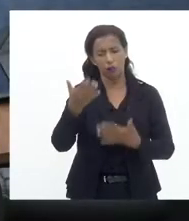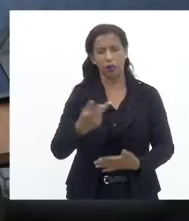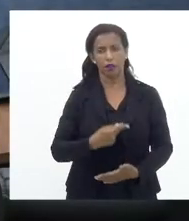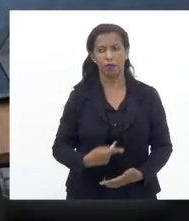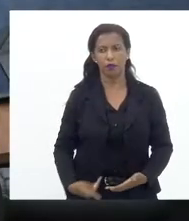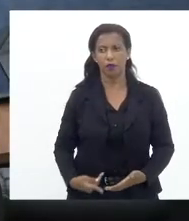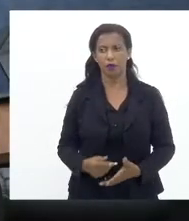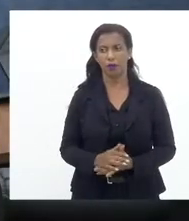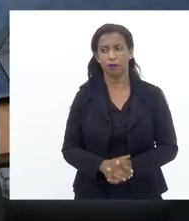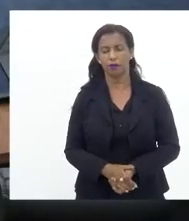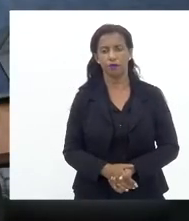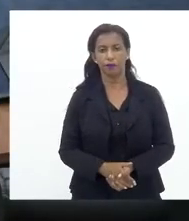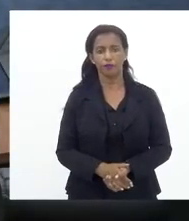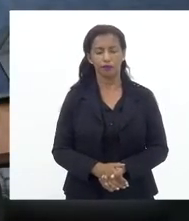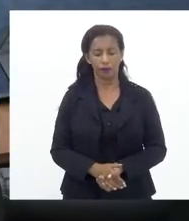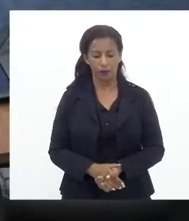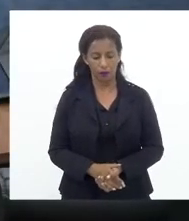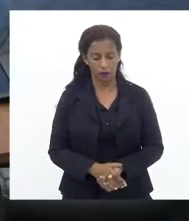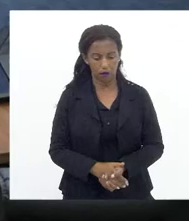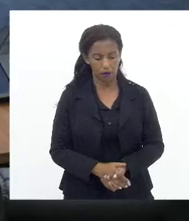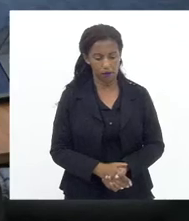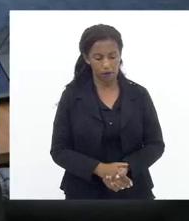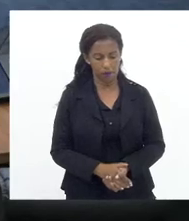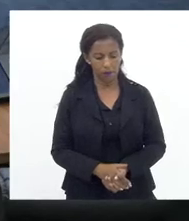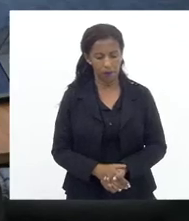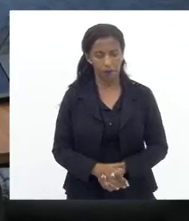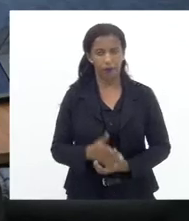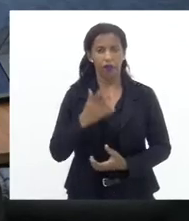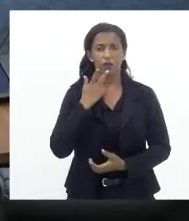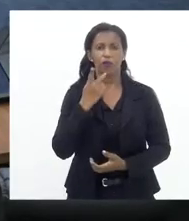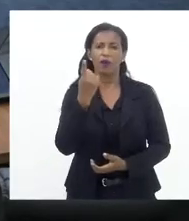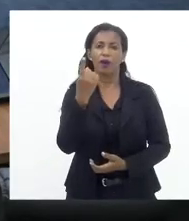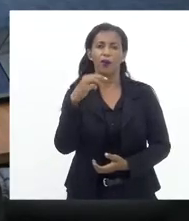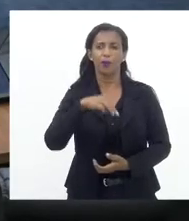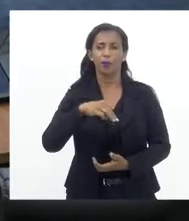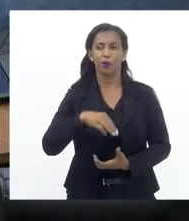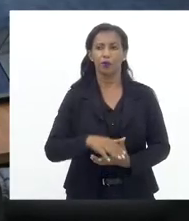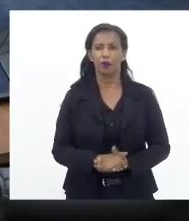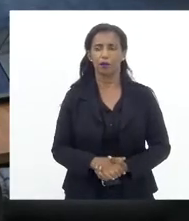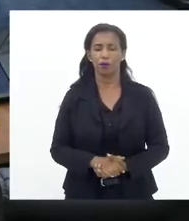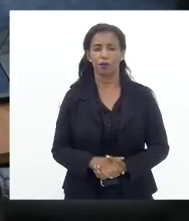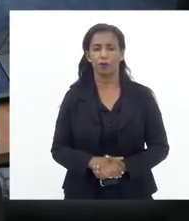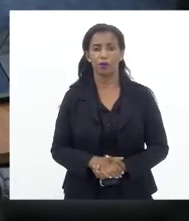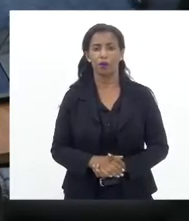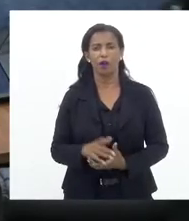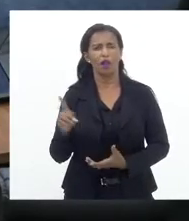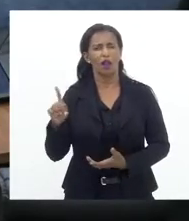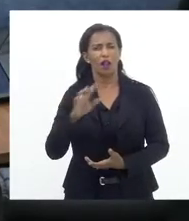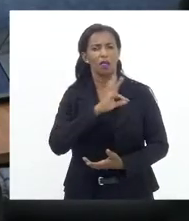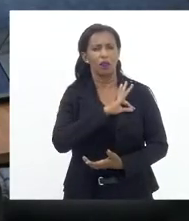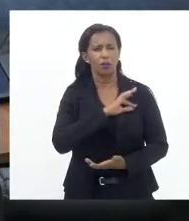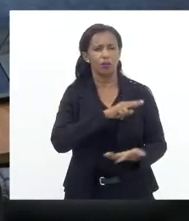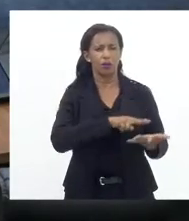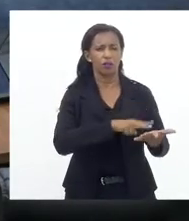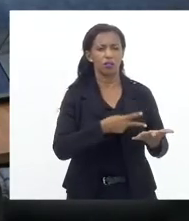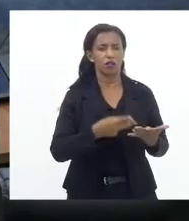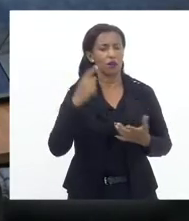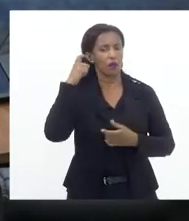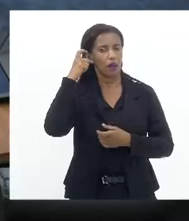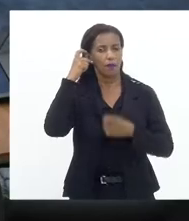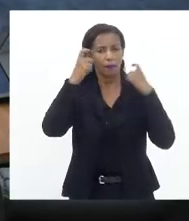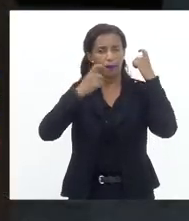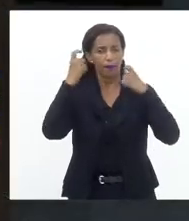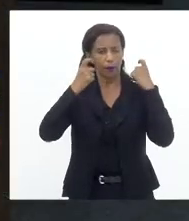do valdec eu vou falar um minuto só que a deputada Martha Rocha já traduziu a preocupação